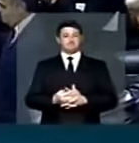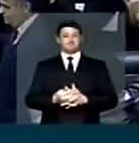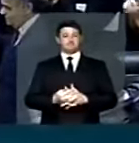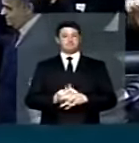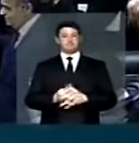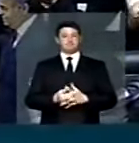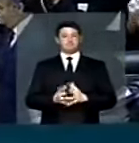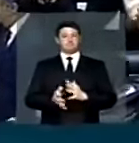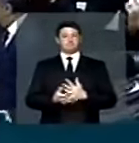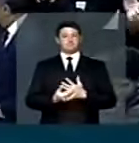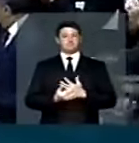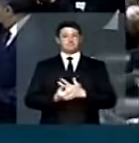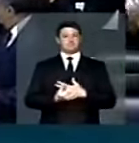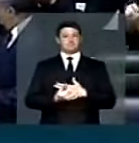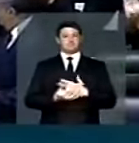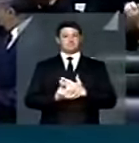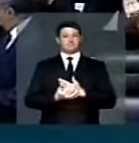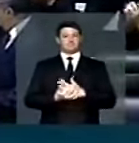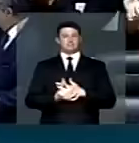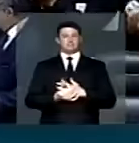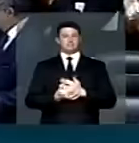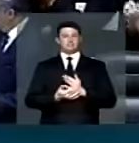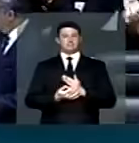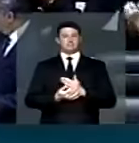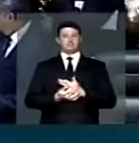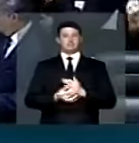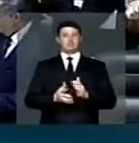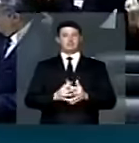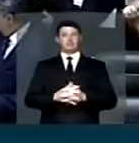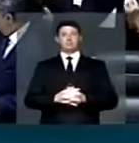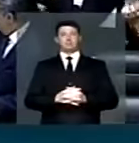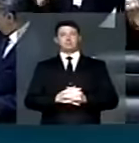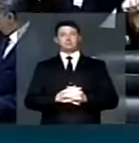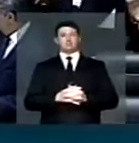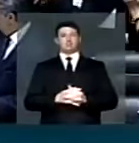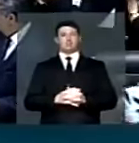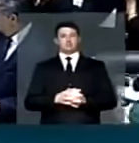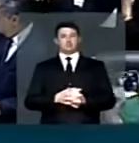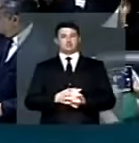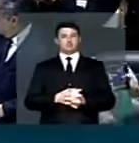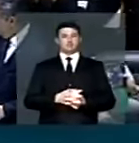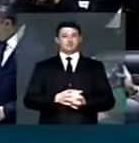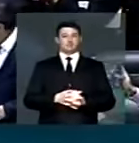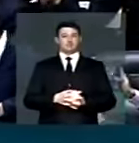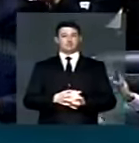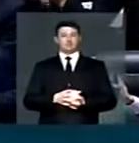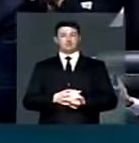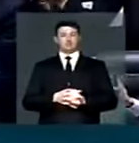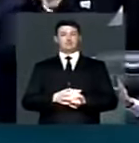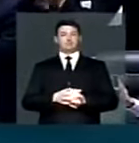Filho votou conforme a orientação do partido. Maneira truculenta pelo presidente da Assembleia Nacional, presidente.